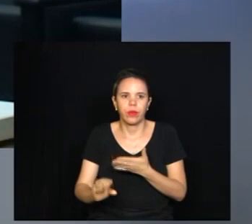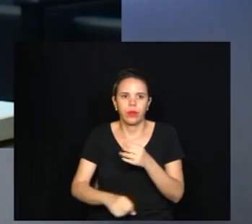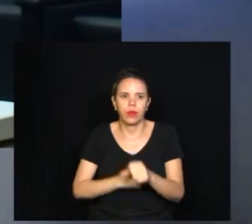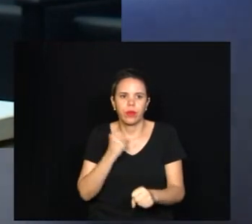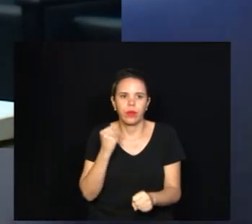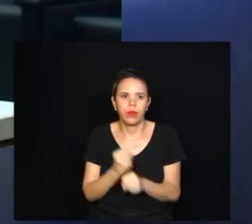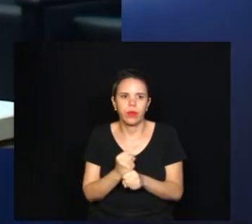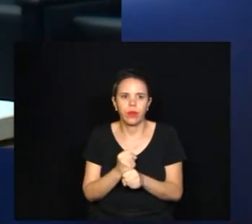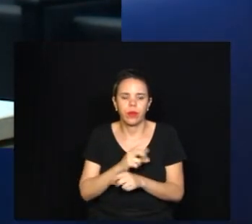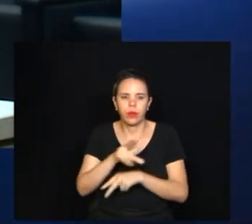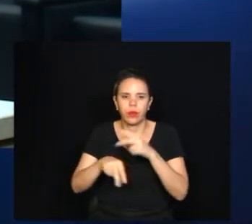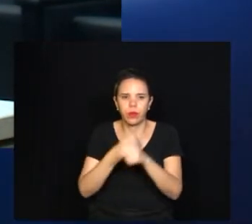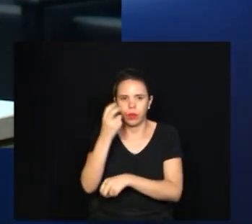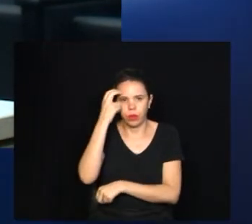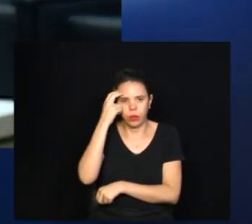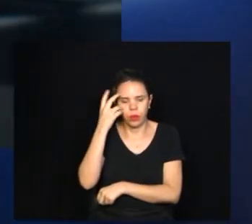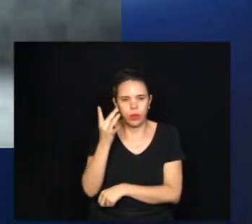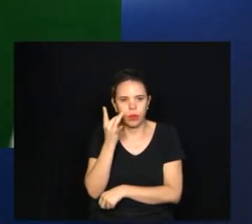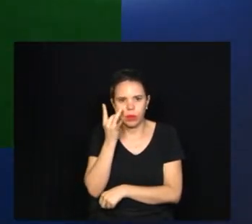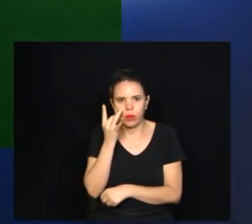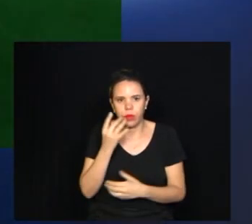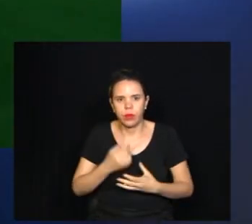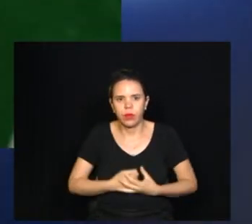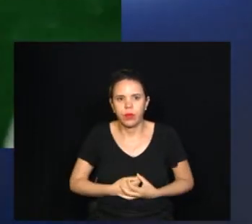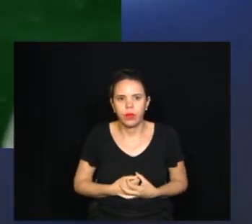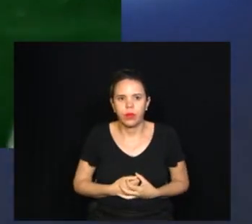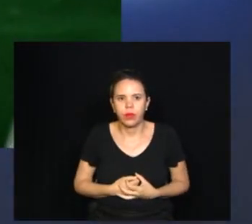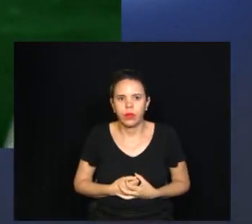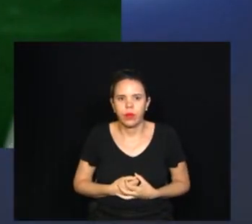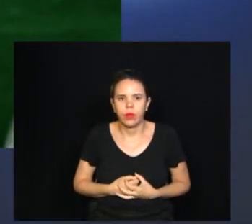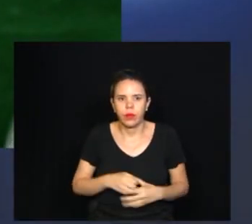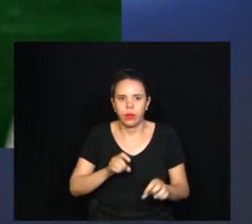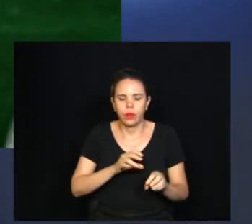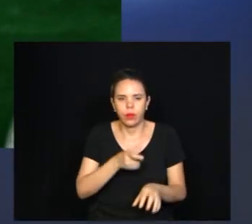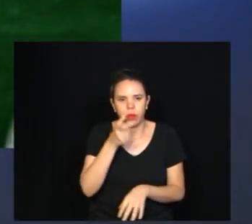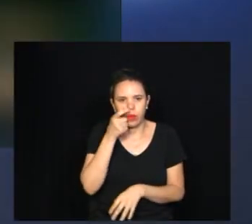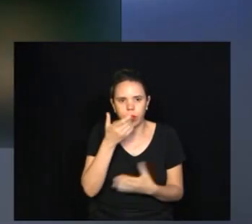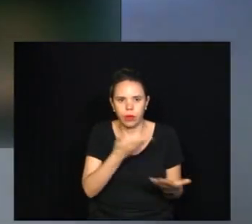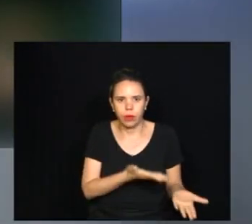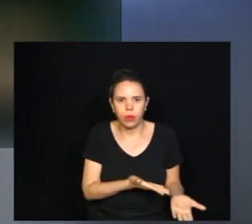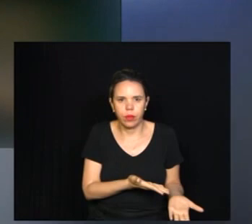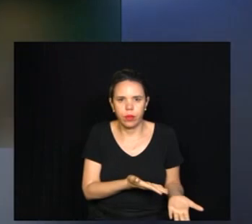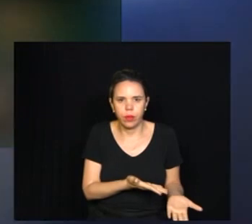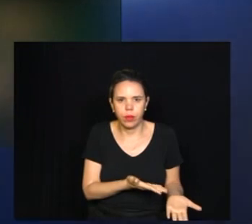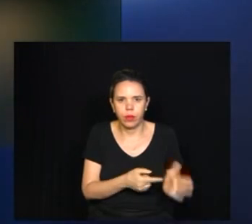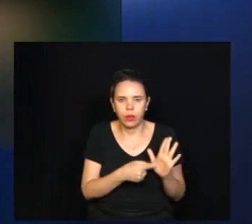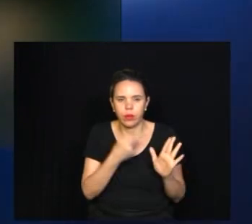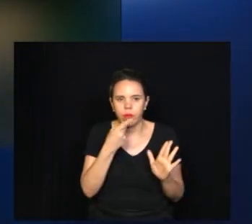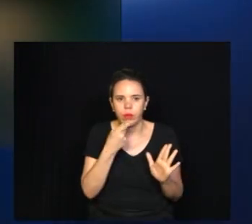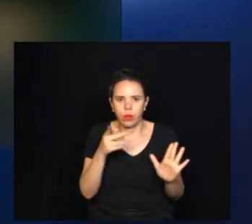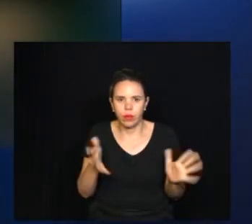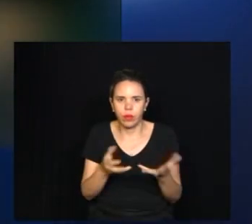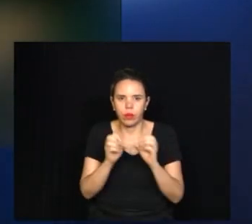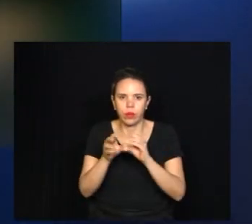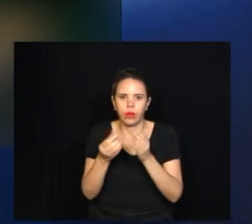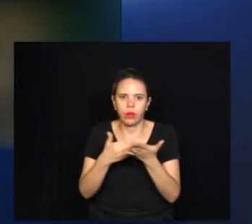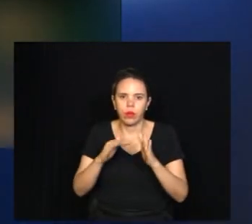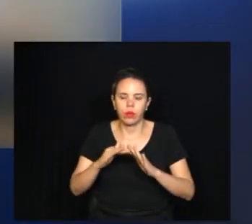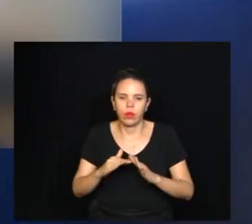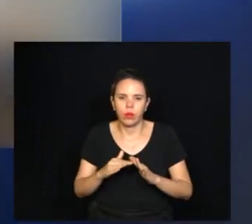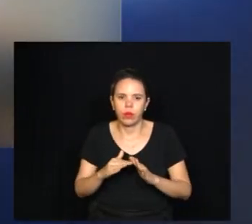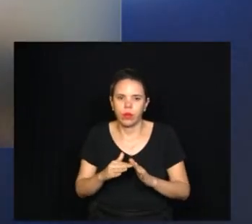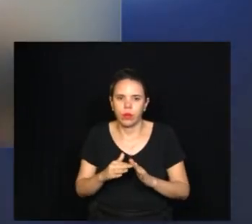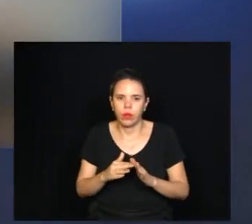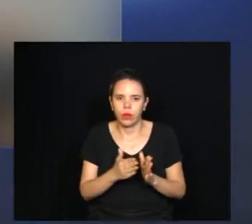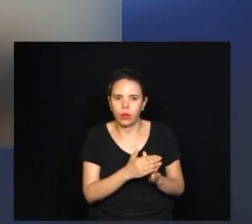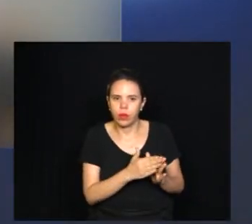ano o Prêmio Cultura Presente. E o quadro De Olho na Educação aborda o ensino nas escolas